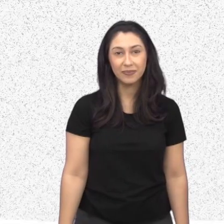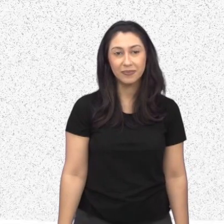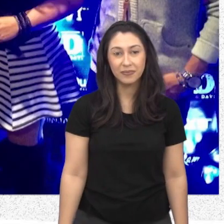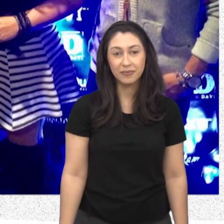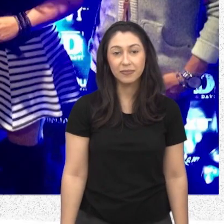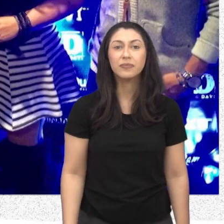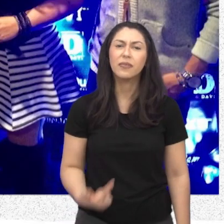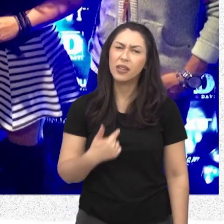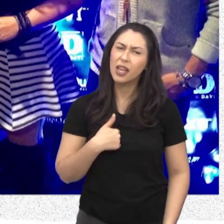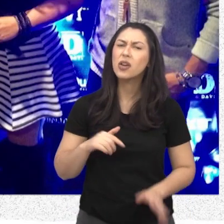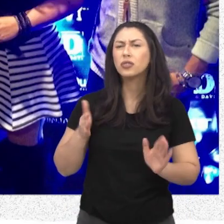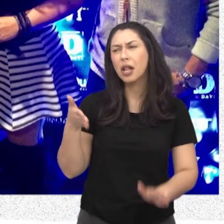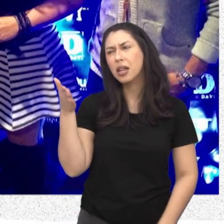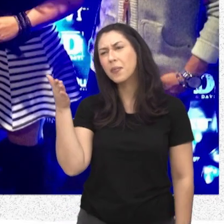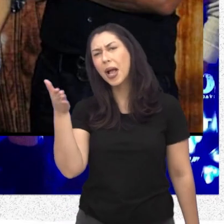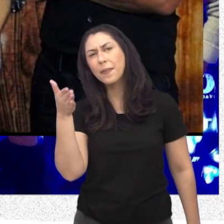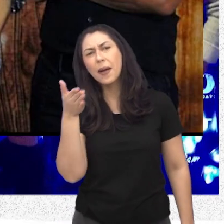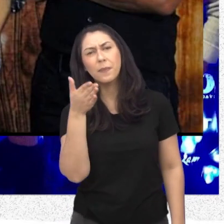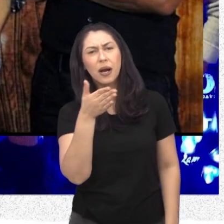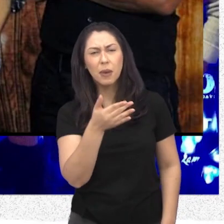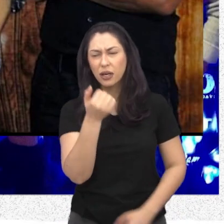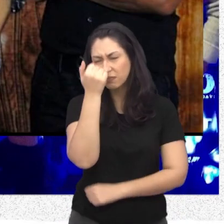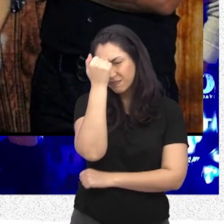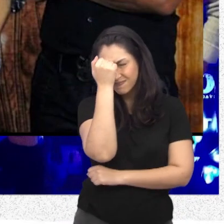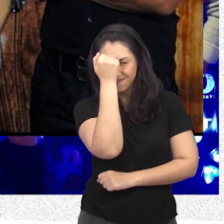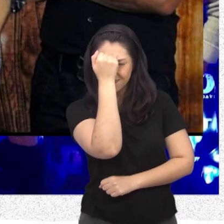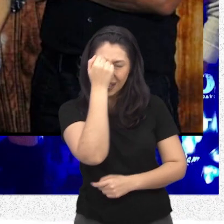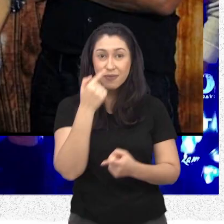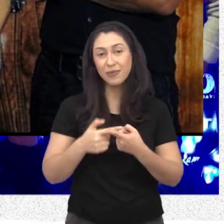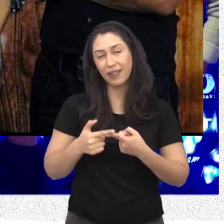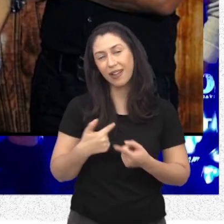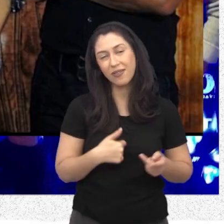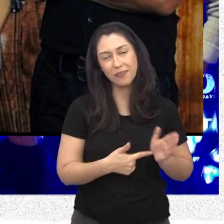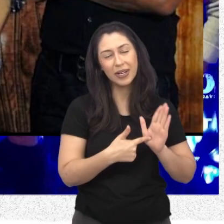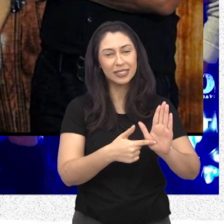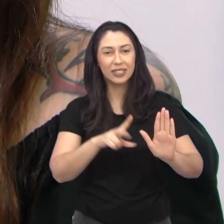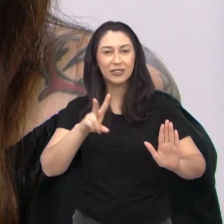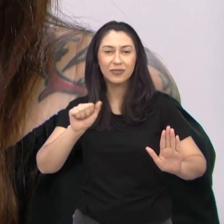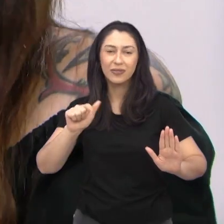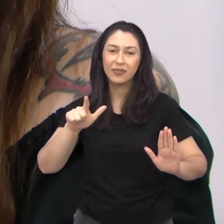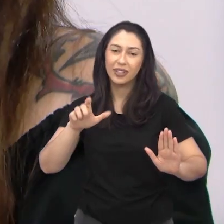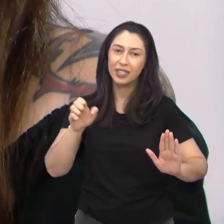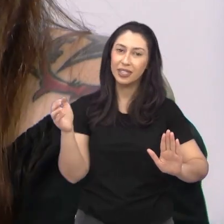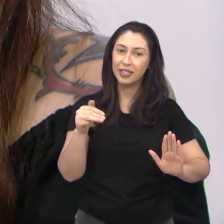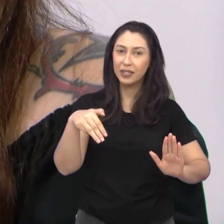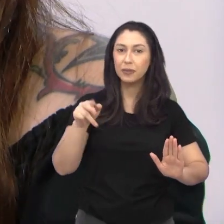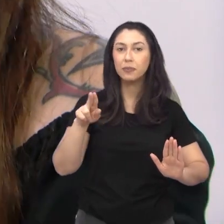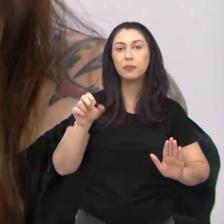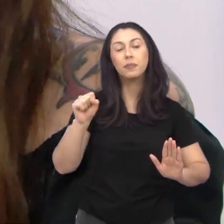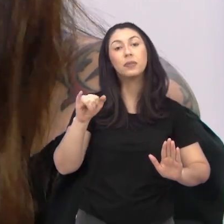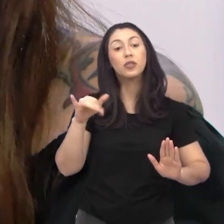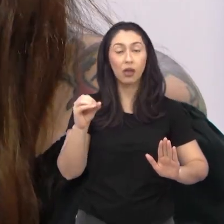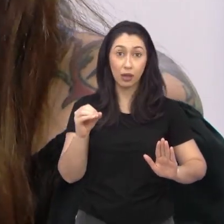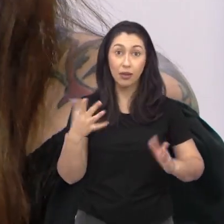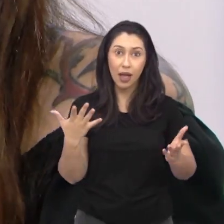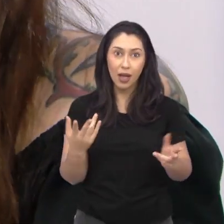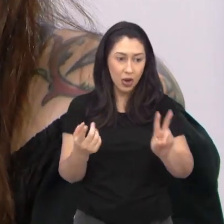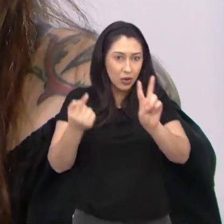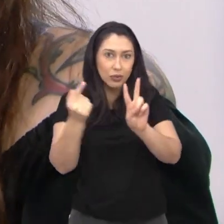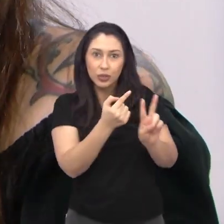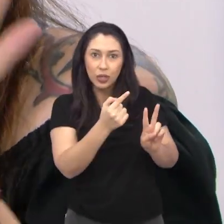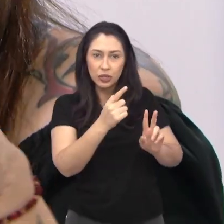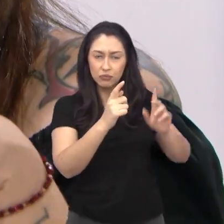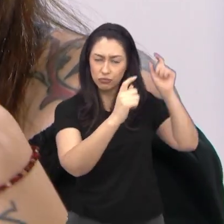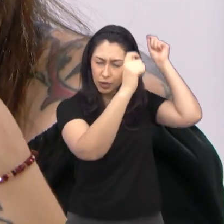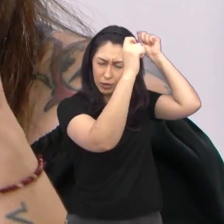Eu já passei quase por todos os sertanejos, por ser apresentadora do Vale Music por muito tempo. O Chitãozinho e Chororó, mas não numa ocasião de Vale